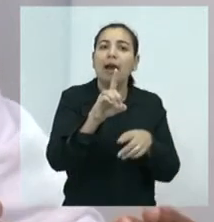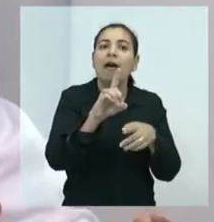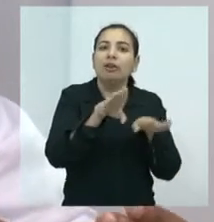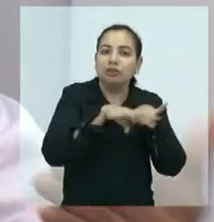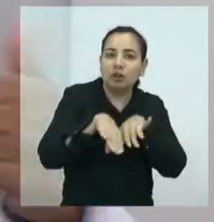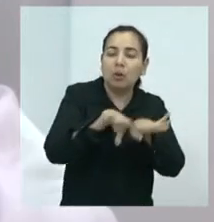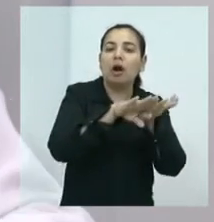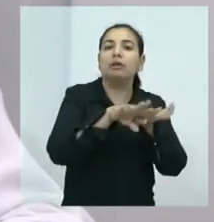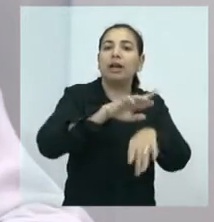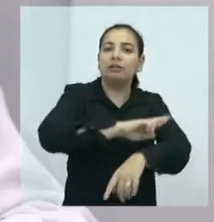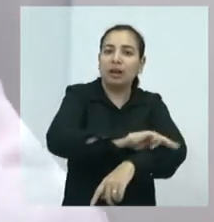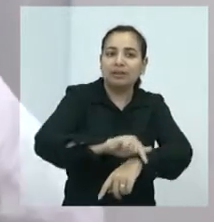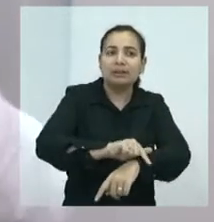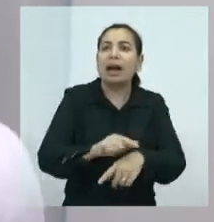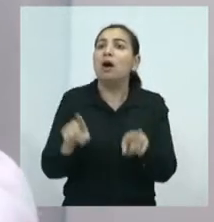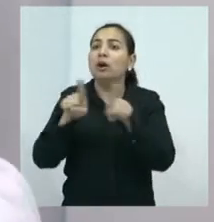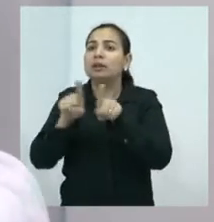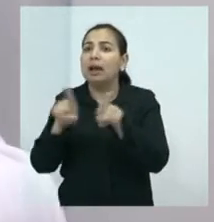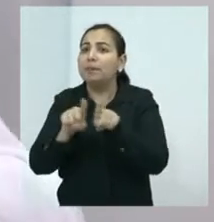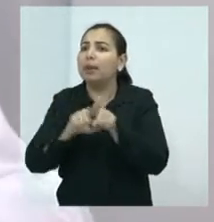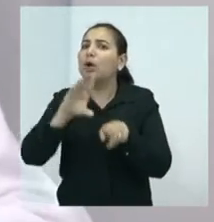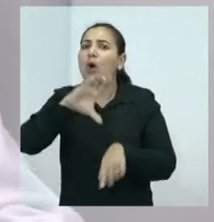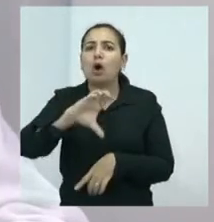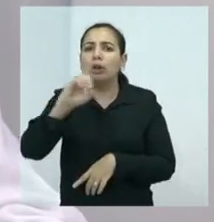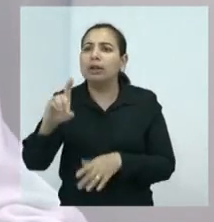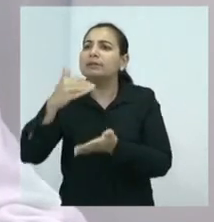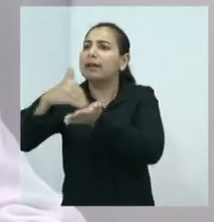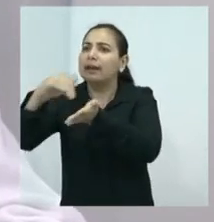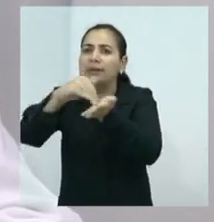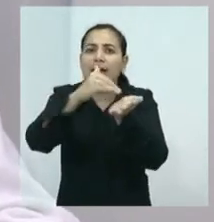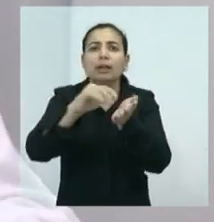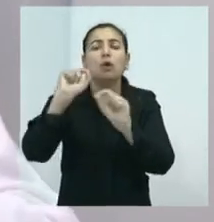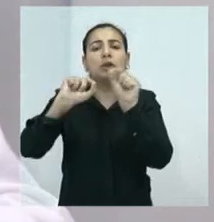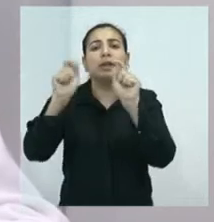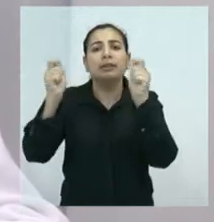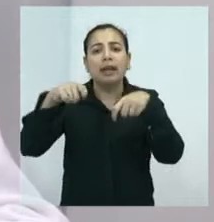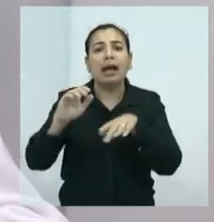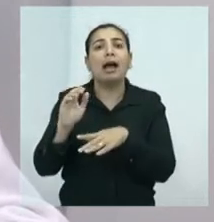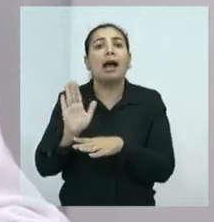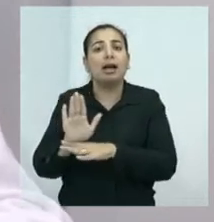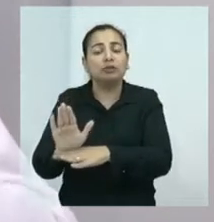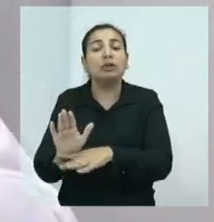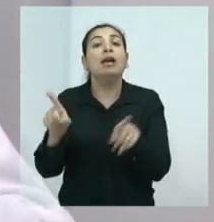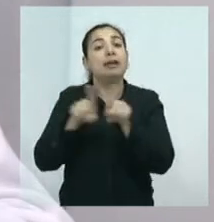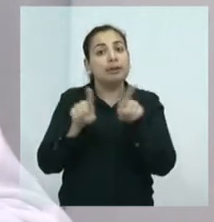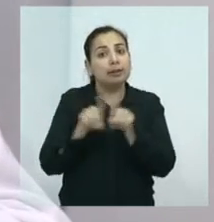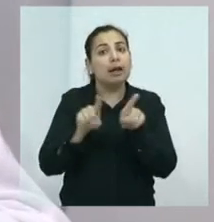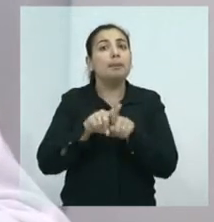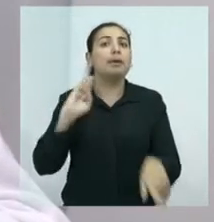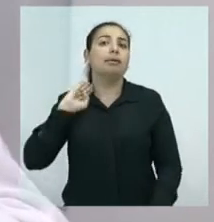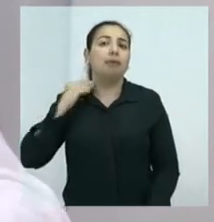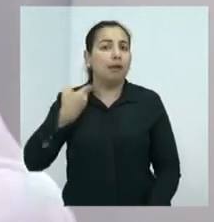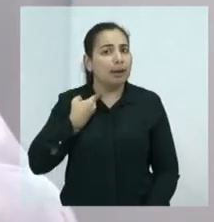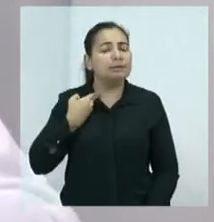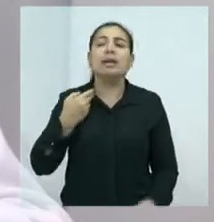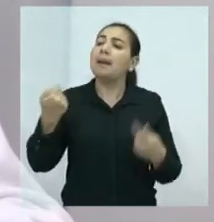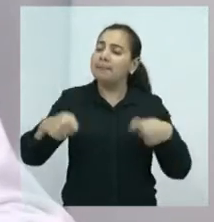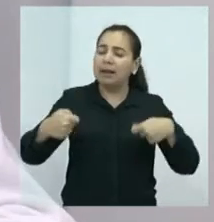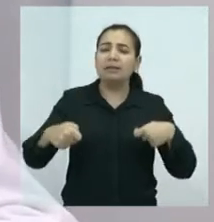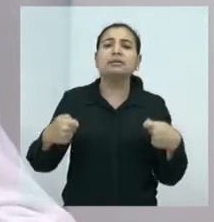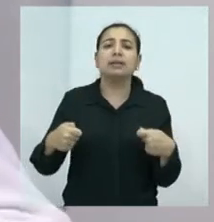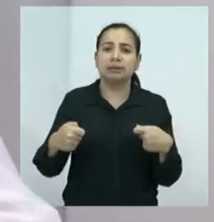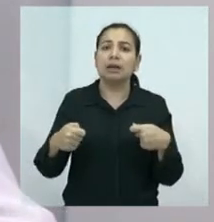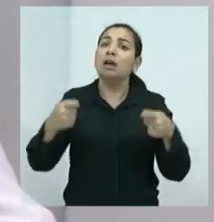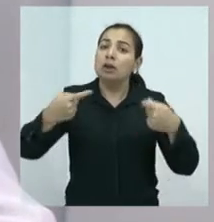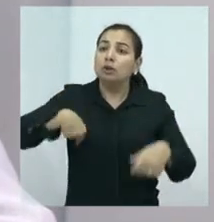as secretarias especializadas nisso, as delegacias que estão lá de prontidões para a gente receber essas denúncias. Mas a gente precisa que isso chegue até